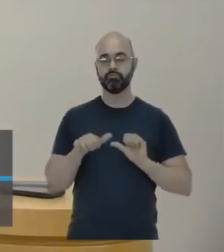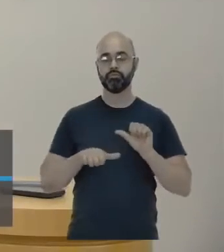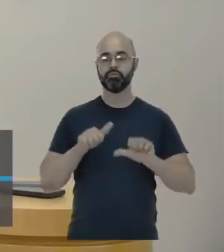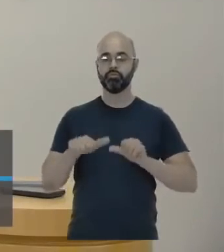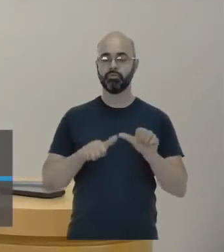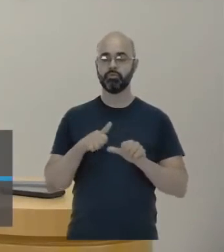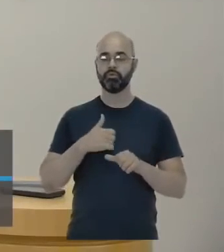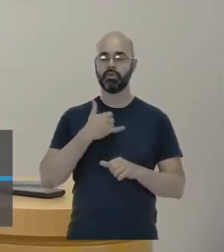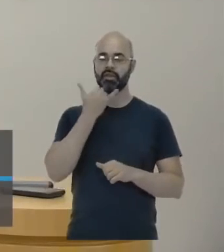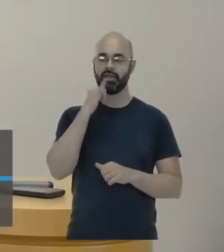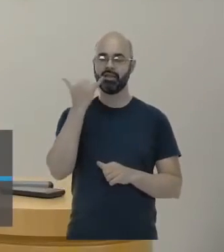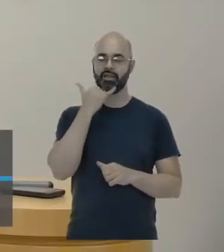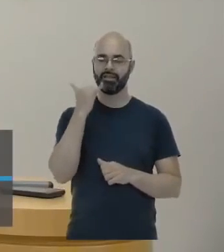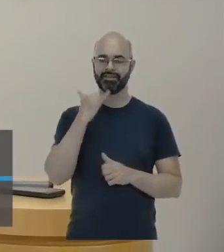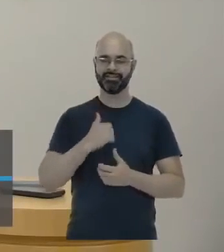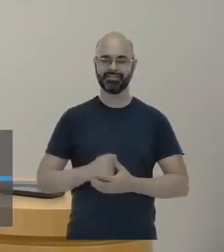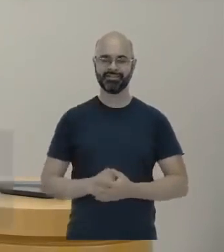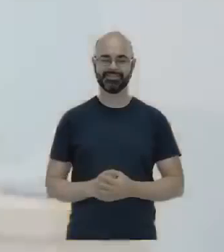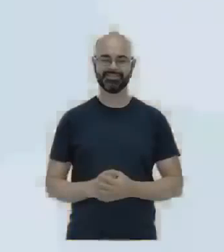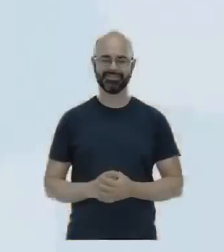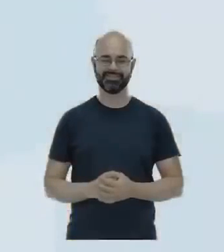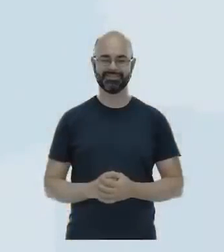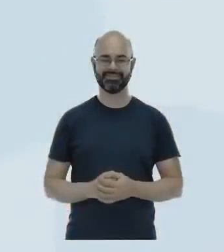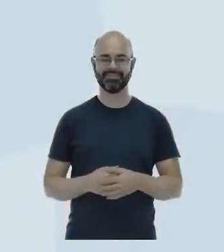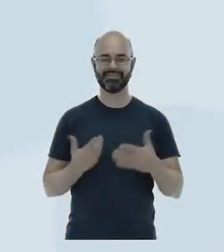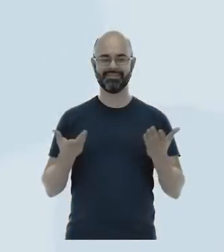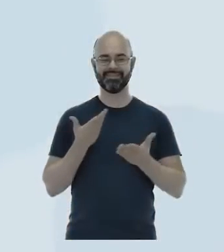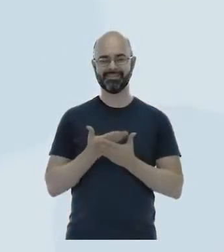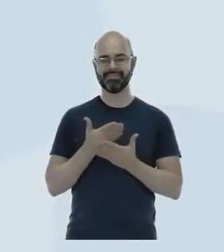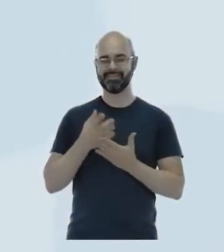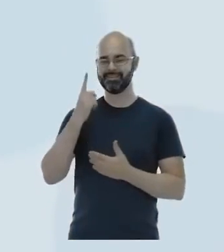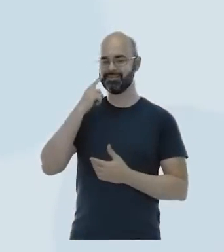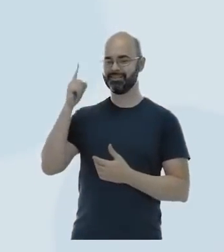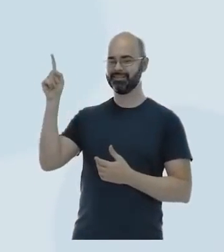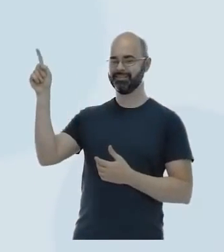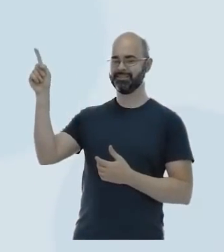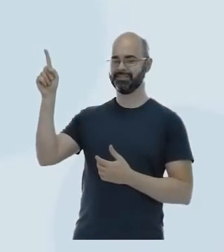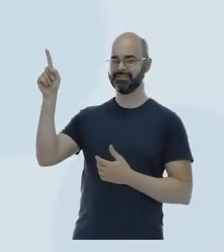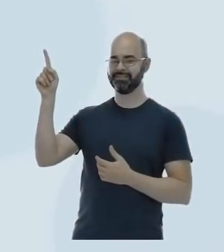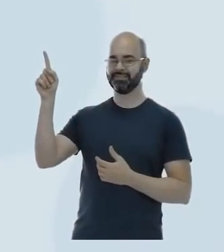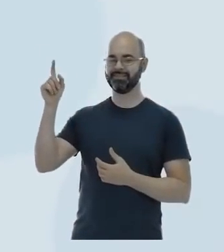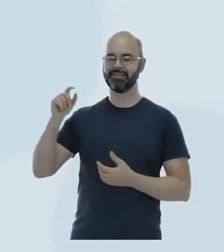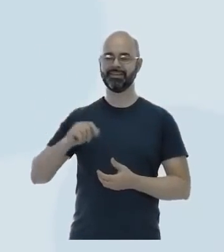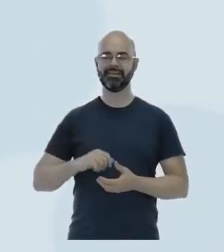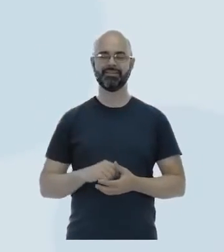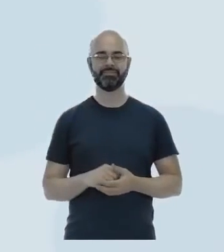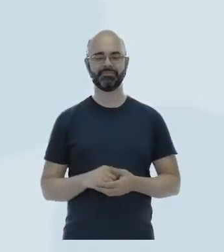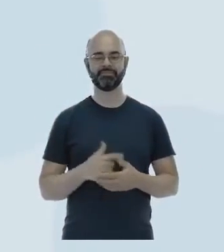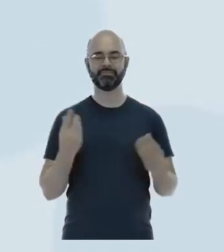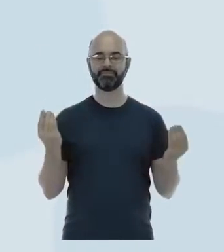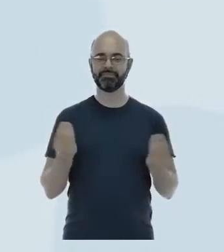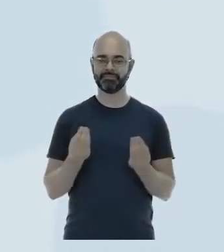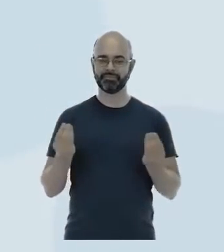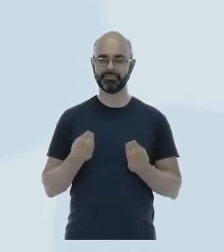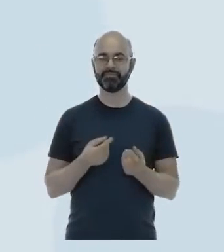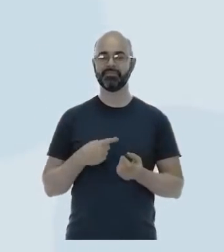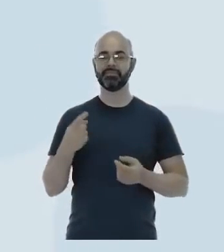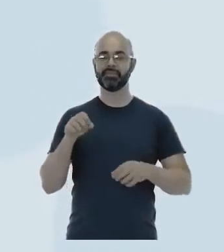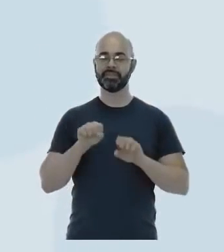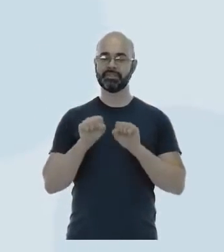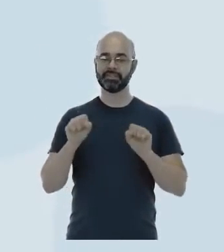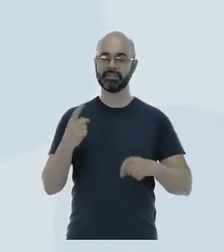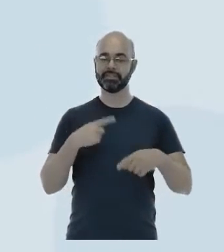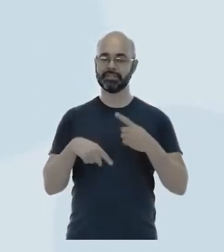em energia. Então está aí o que nós vimos nesta aula, tá aí, ó, como o sistema respiratório e digestório funcionam e como ocorre